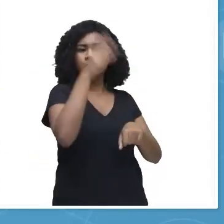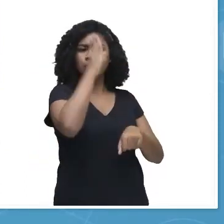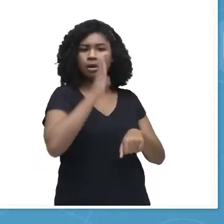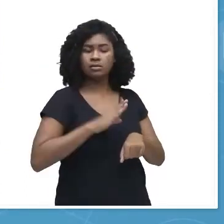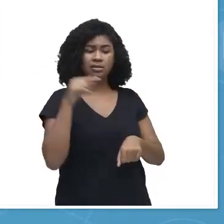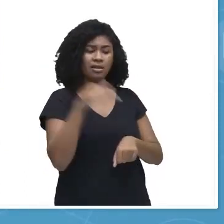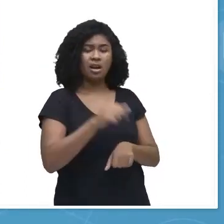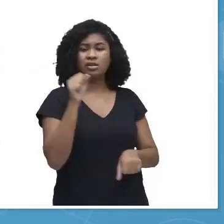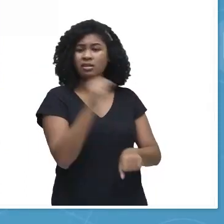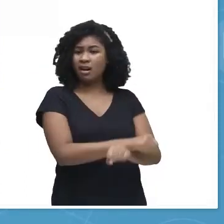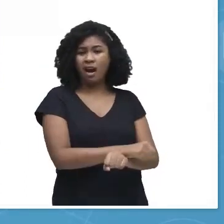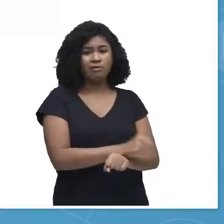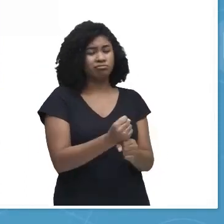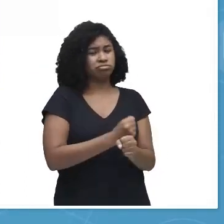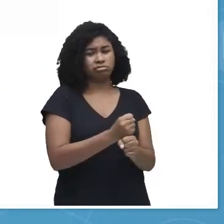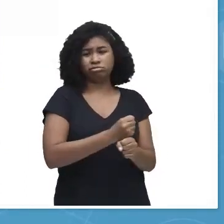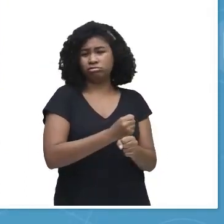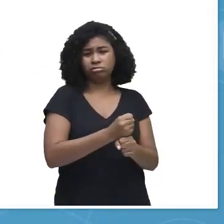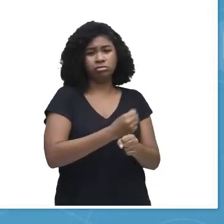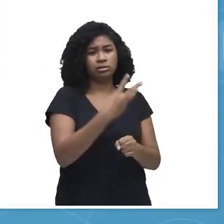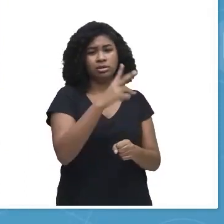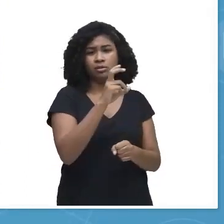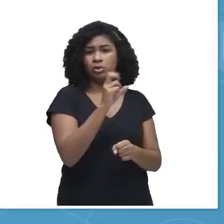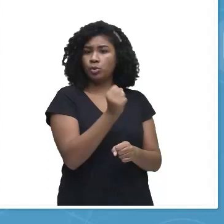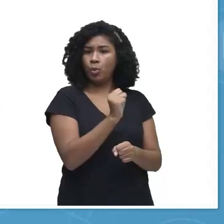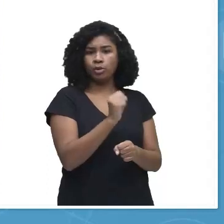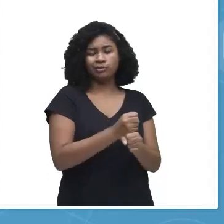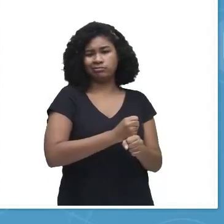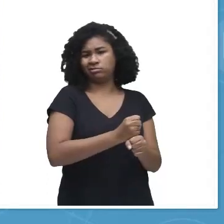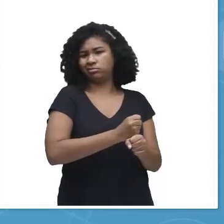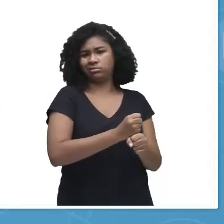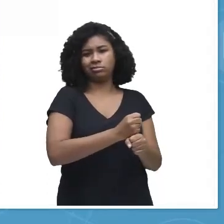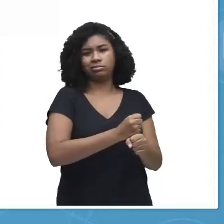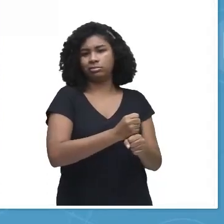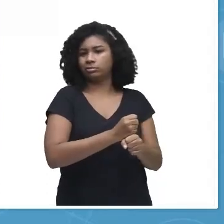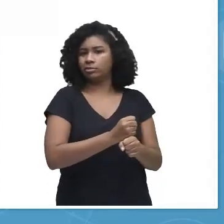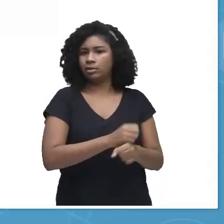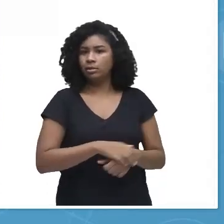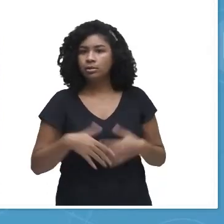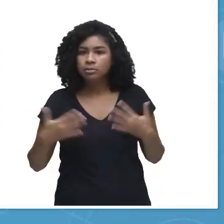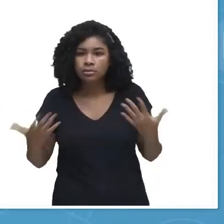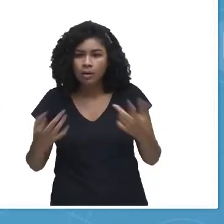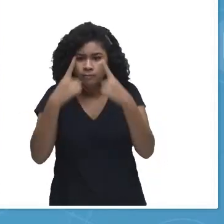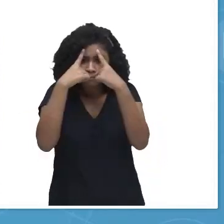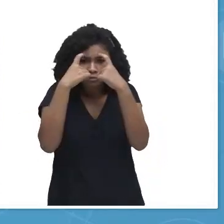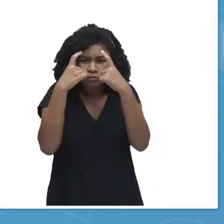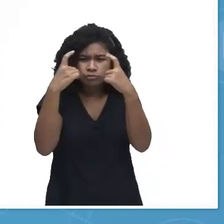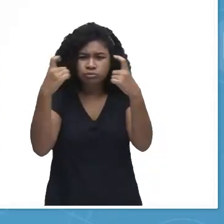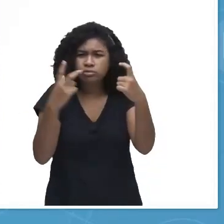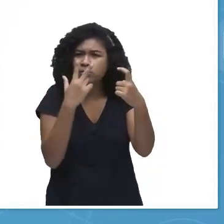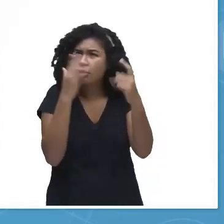escravizados durante 358 anos. A gente imagina uma violência sem fim